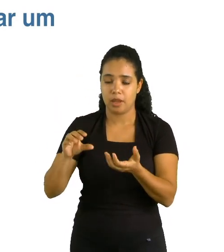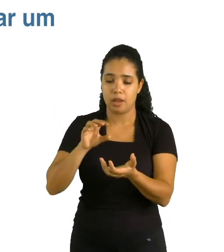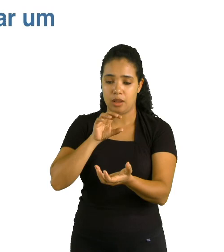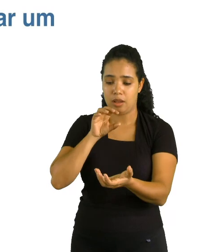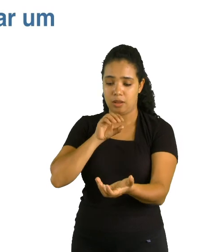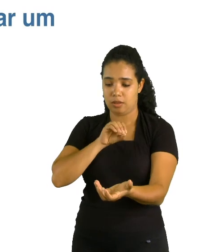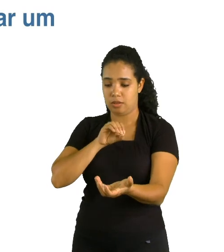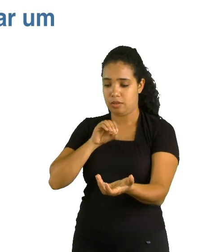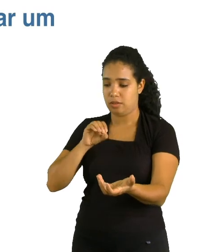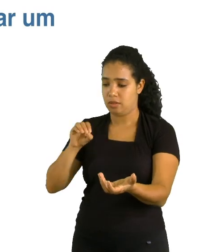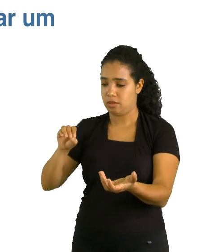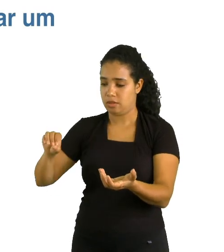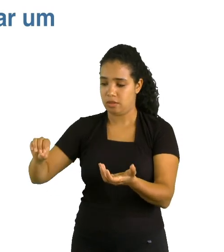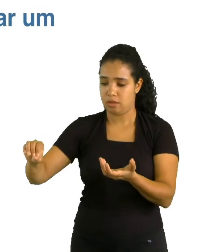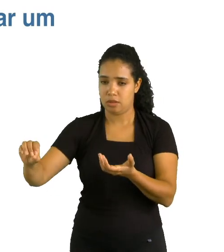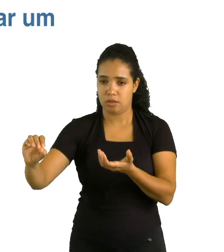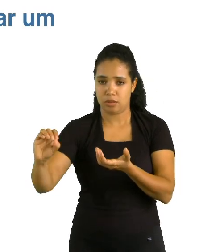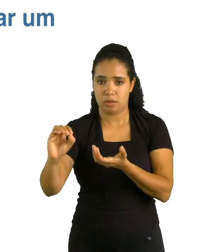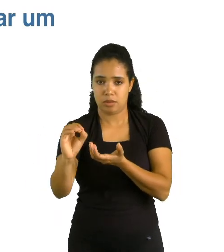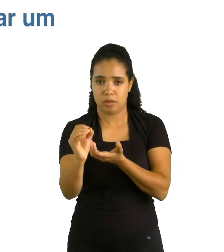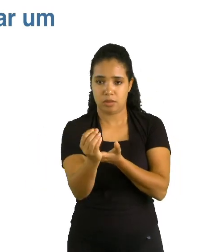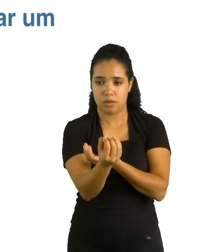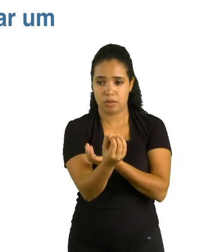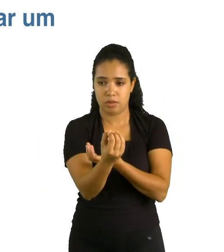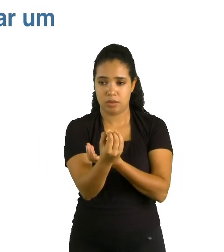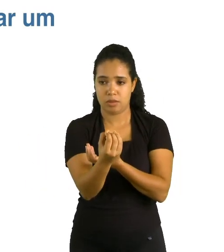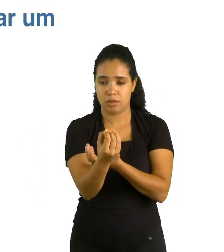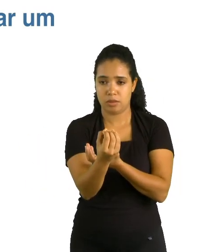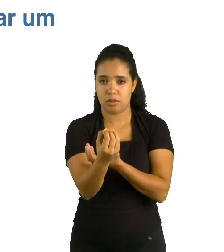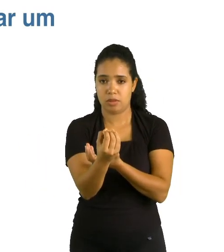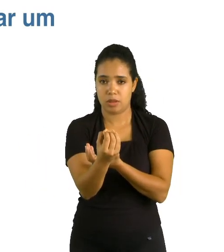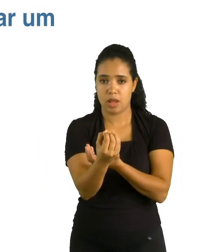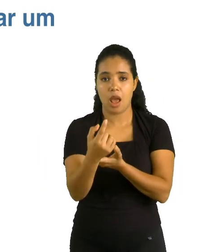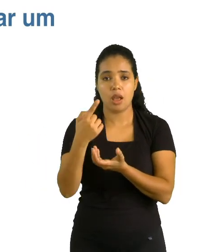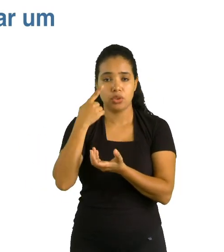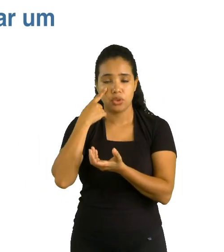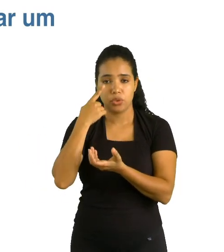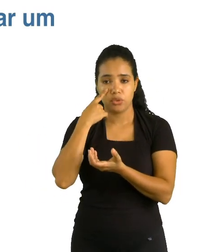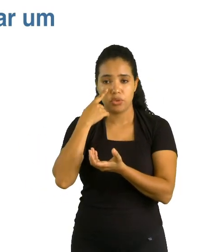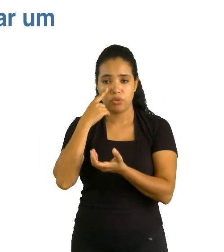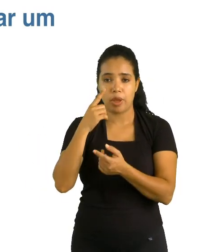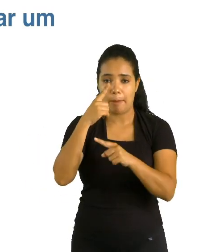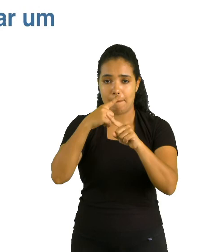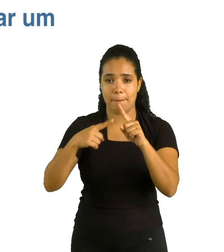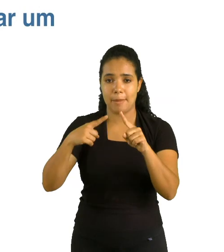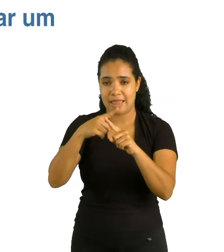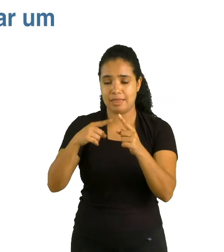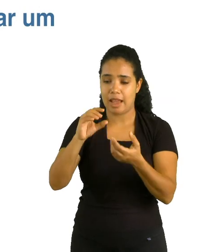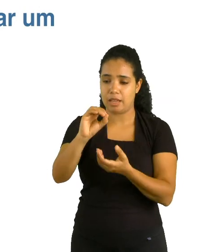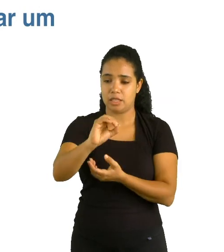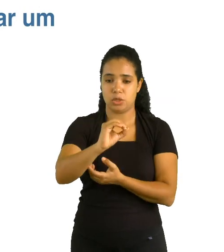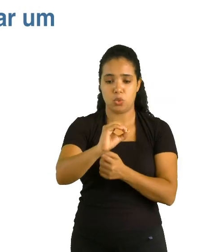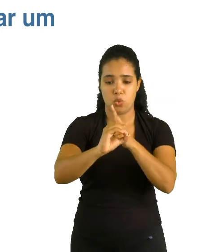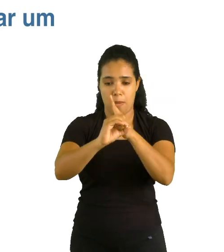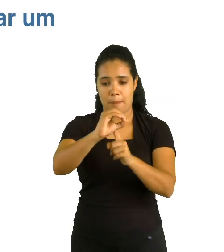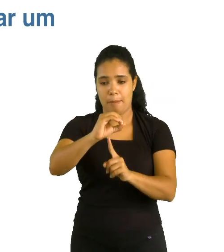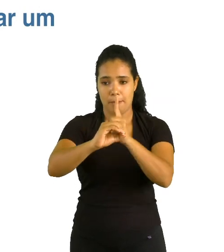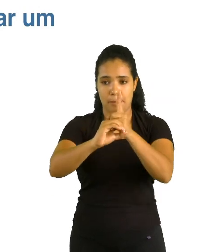da Terra para estar ao lado da Terra. E aí nós vemos apenas metade da Lua, ou menos que